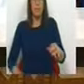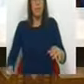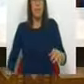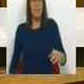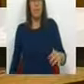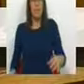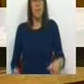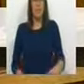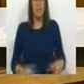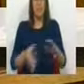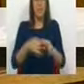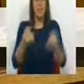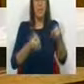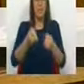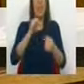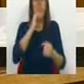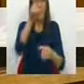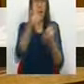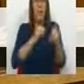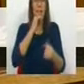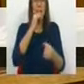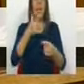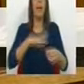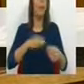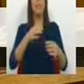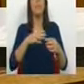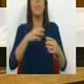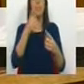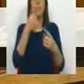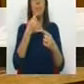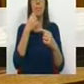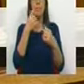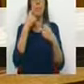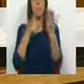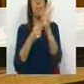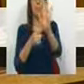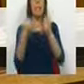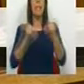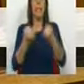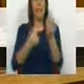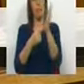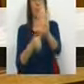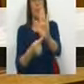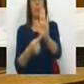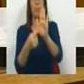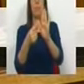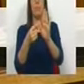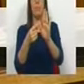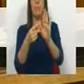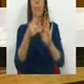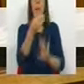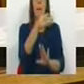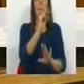Sr. Ministro costuma conduzir um carro, mas gostaria de lhe deixar aqui uma imagem sobre uma viatura. O